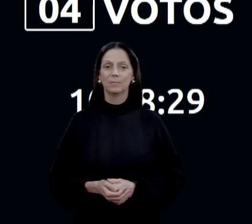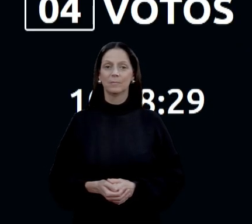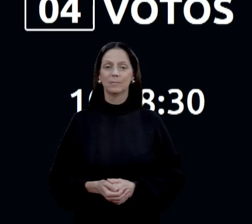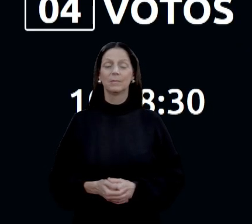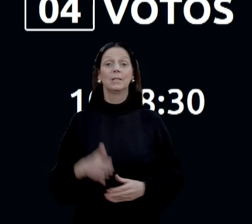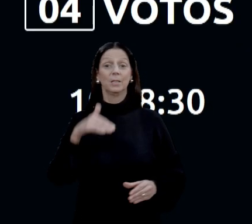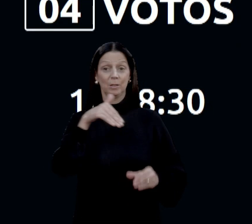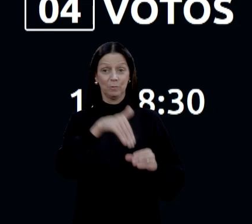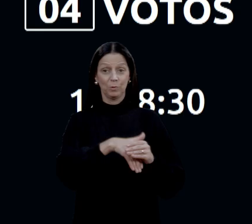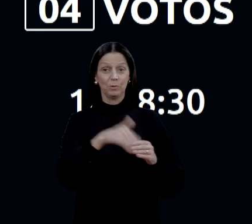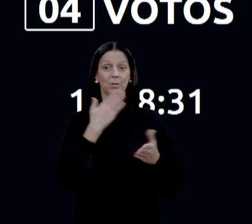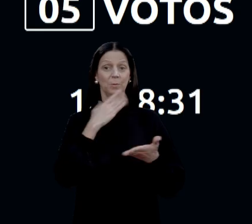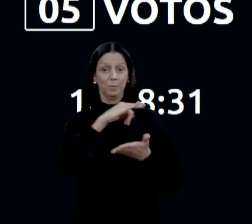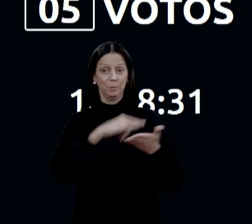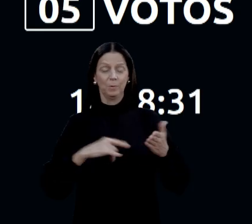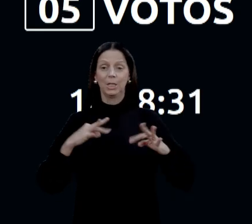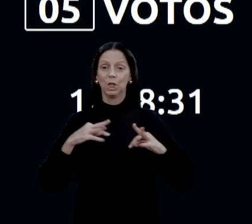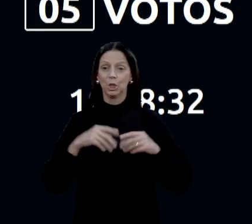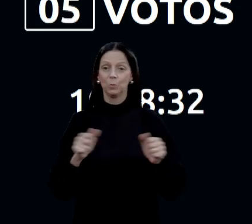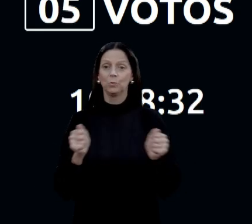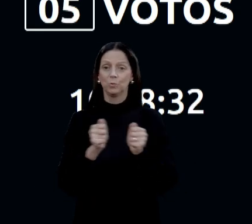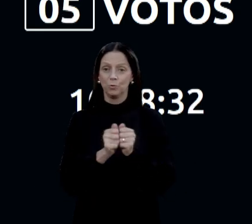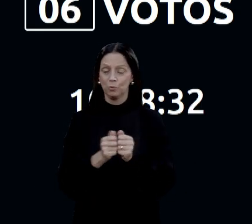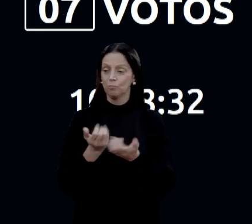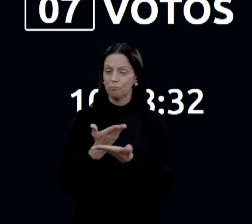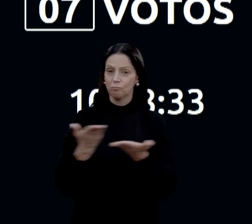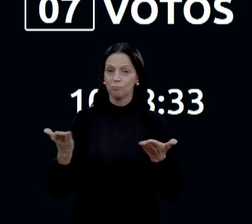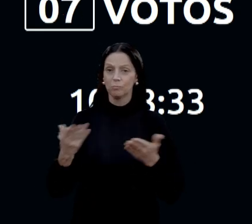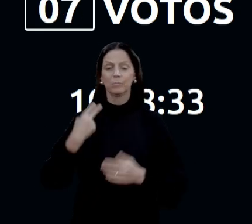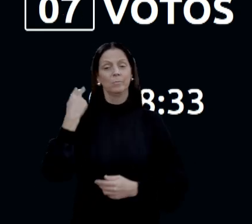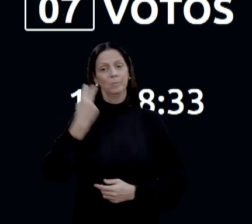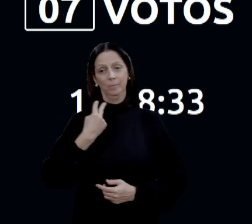Em votação, os requerimentos englobados, por gentileza, senhores